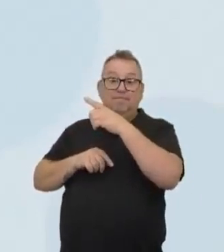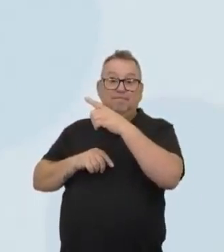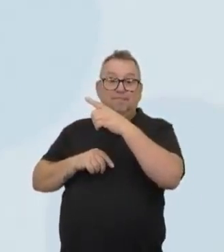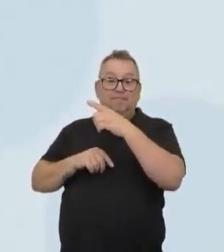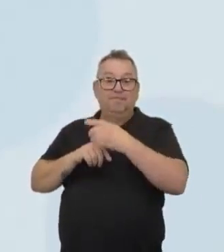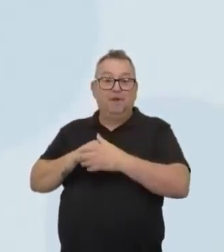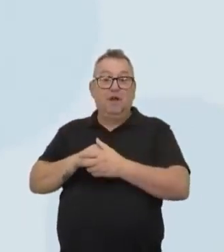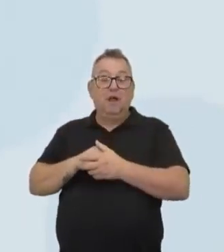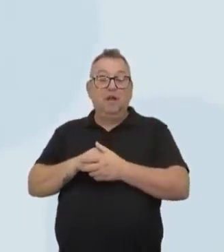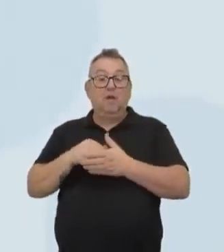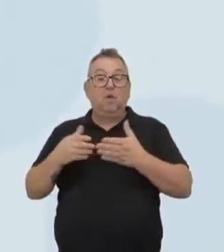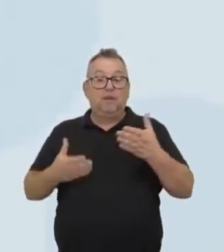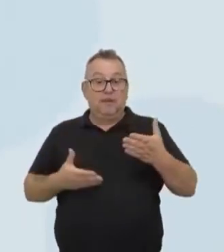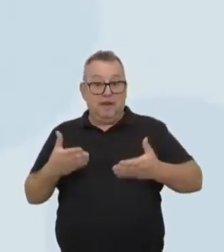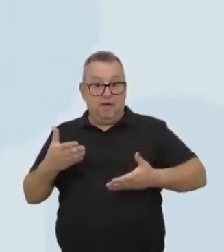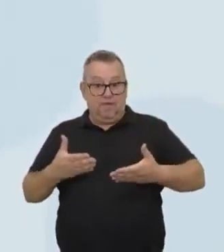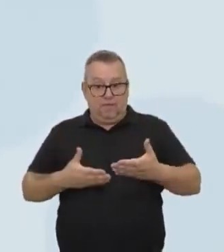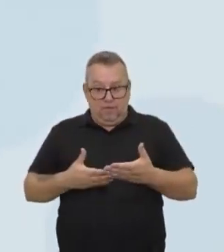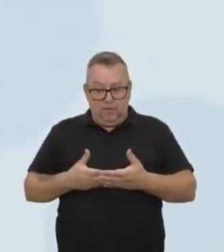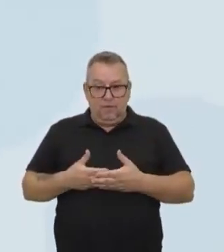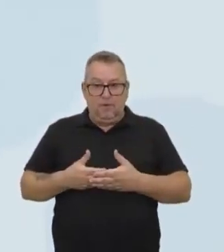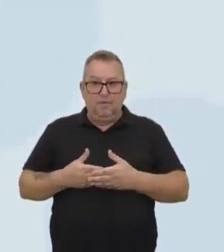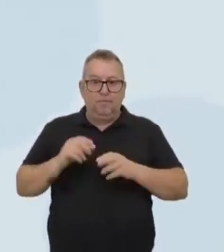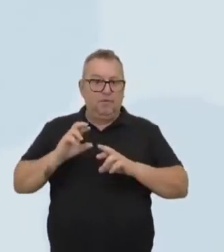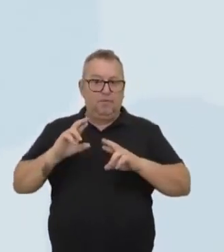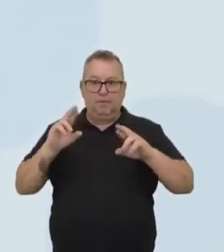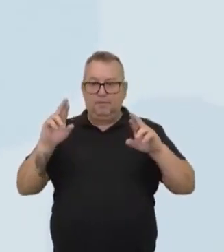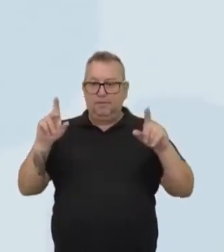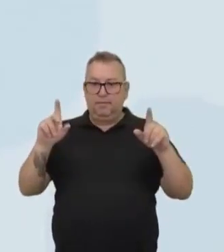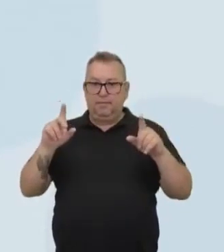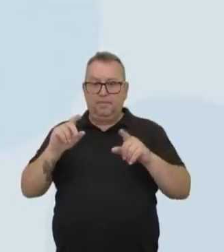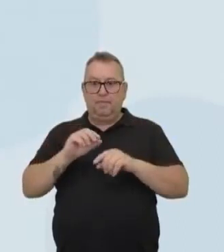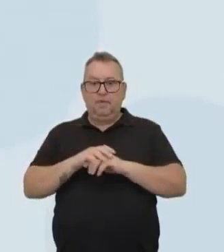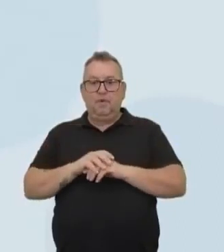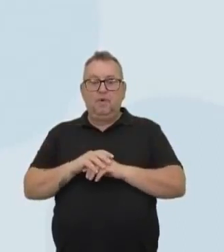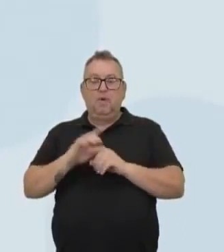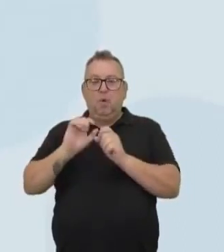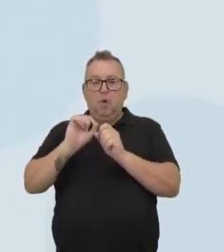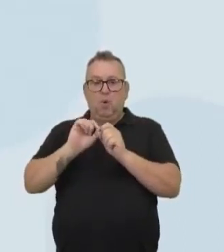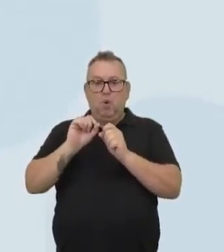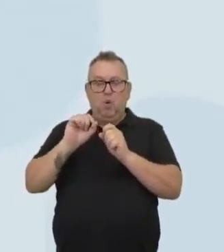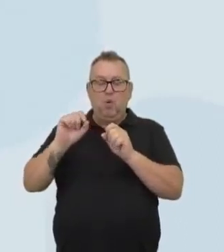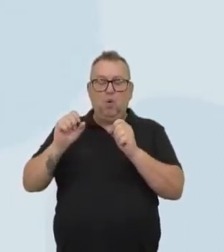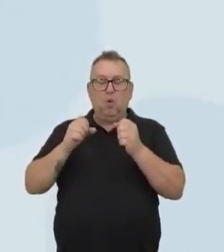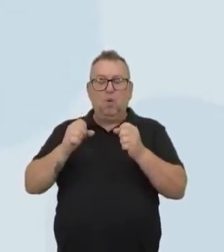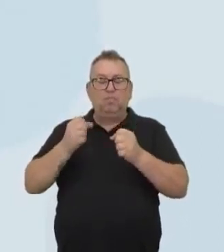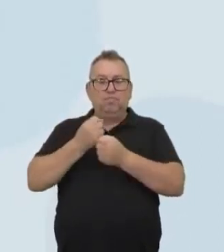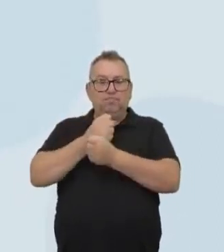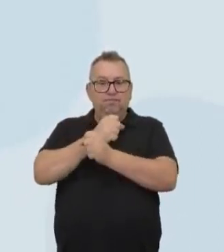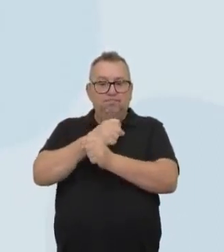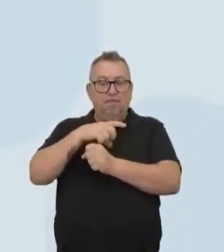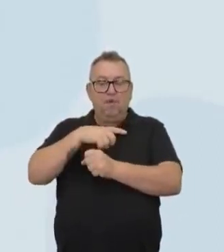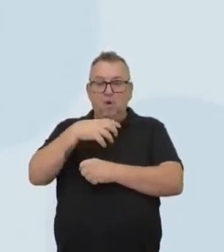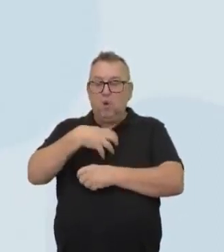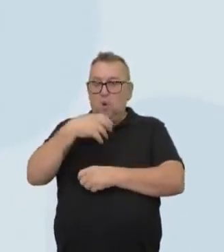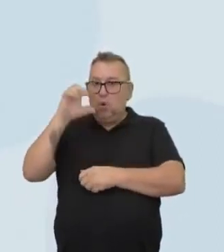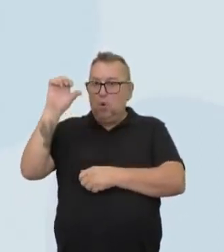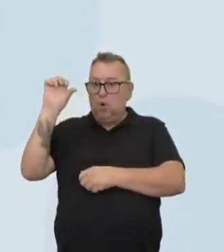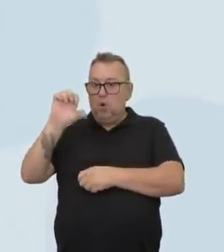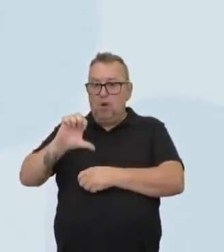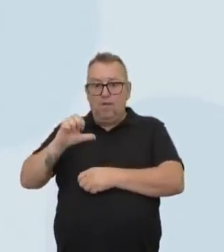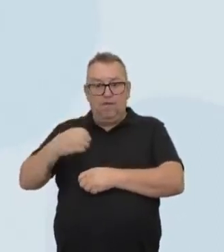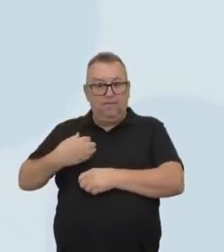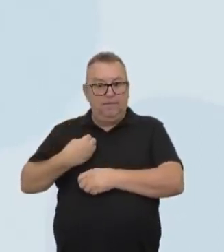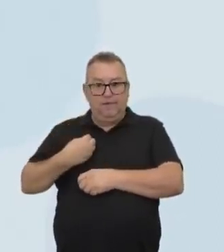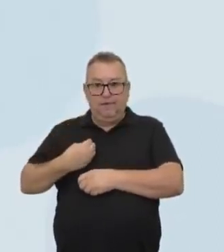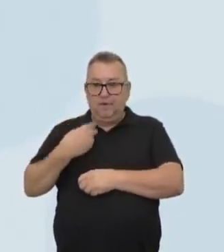Servos, né? E como a Pro falou aqui, gente, indiferente se servo ou escravizado, ambos tinham uma péssima condição de vida, está